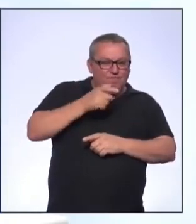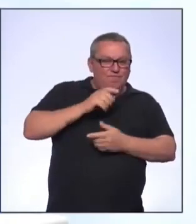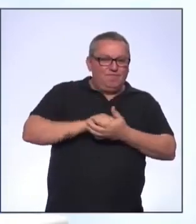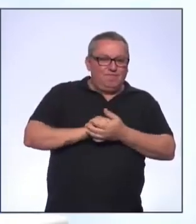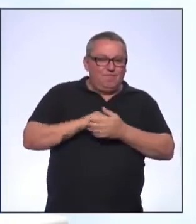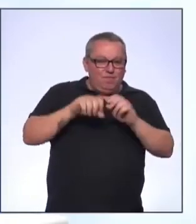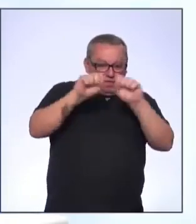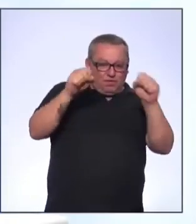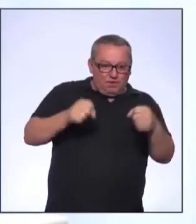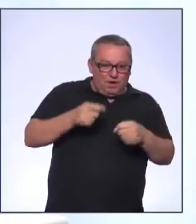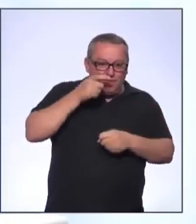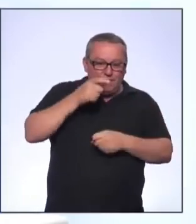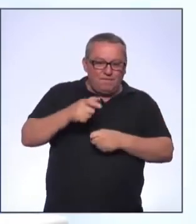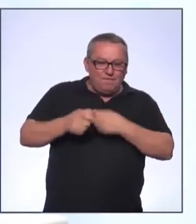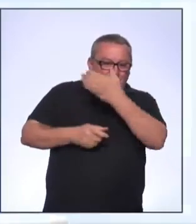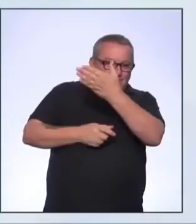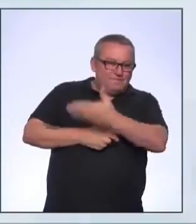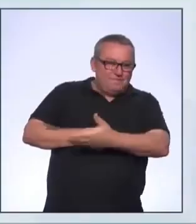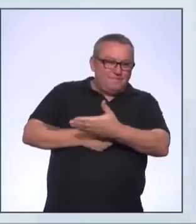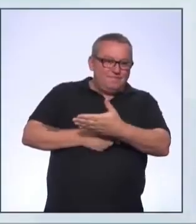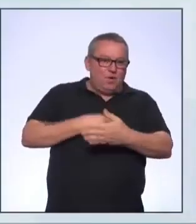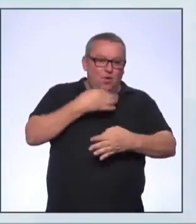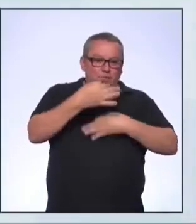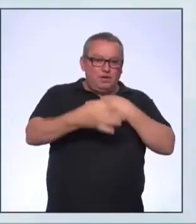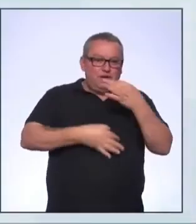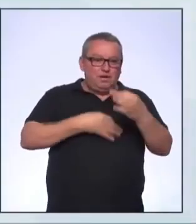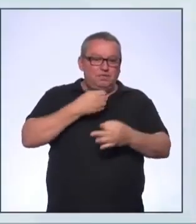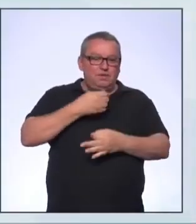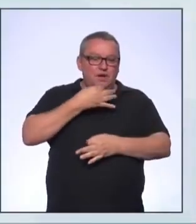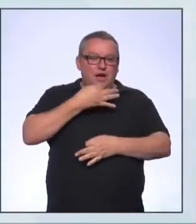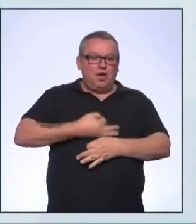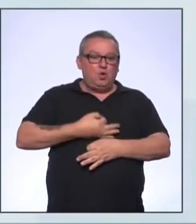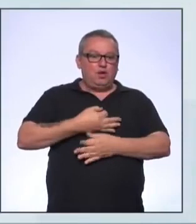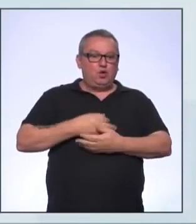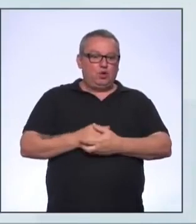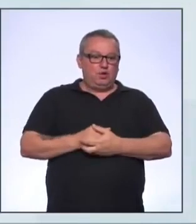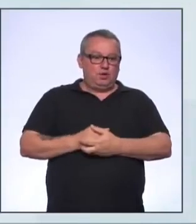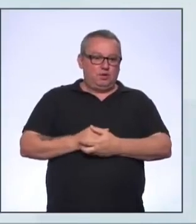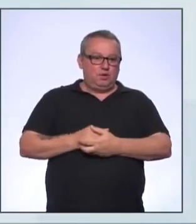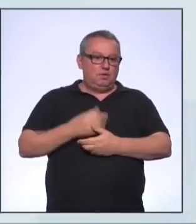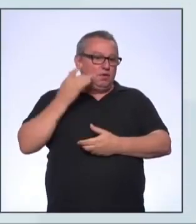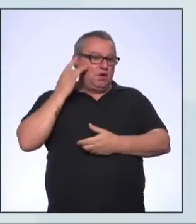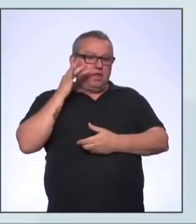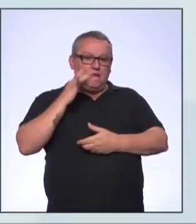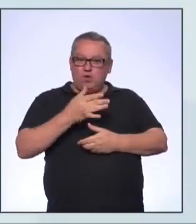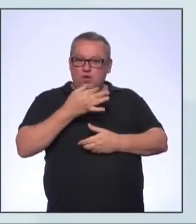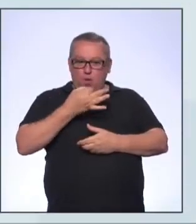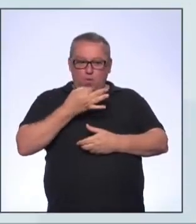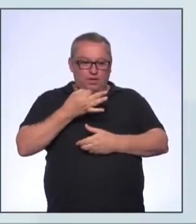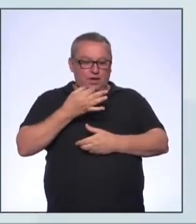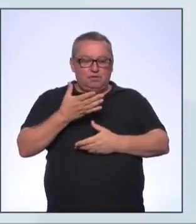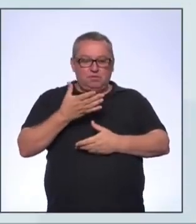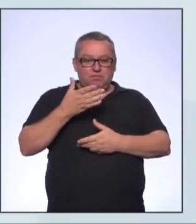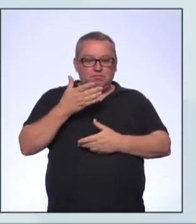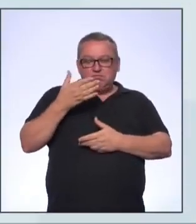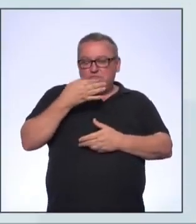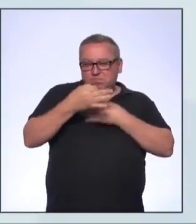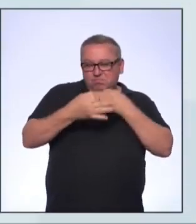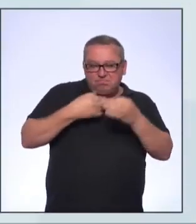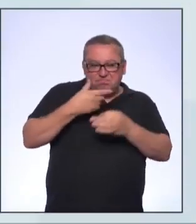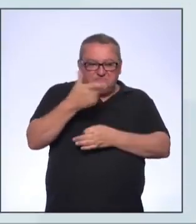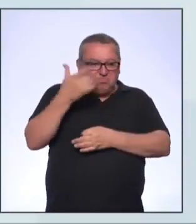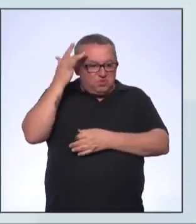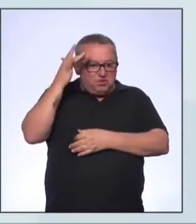Olha só na tela. O que é opinião? Não sei opinar sobre isso. É uma opinião. Ou seja, não tenho